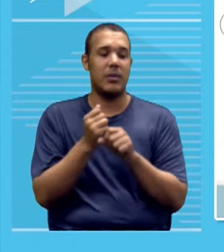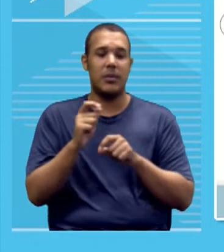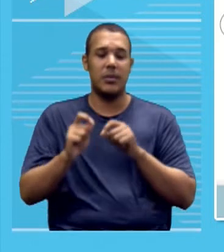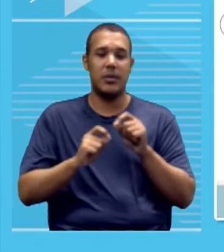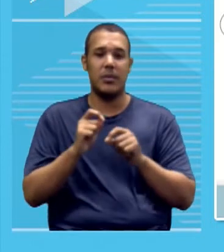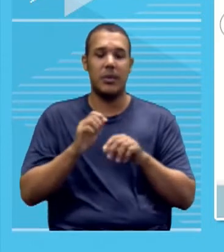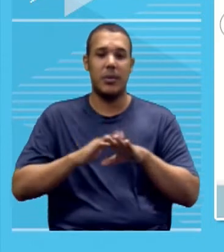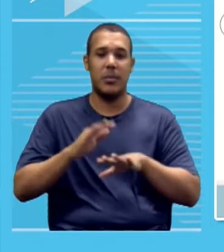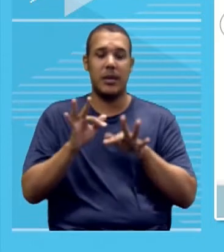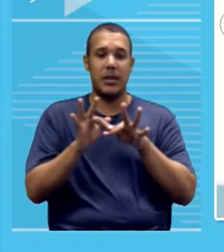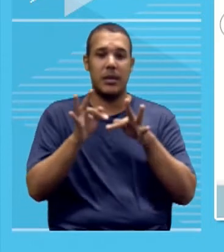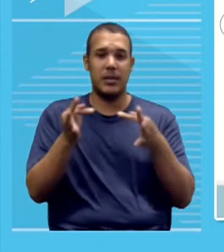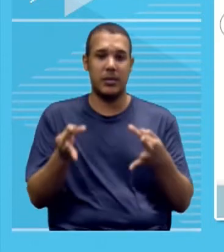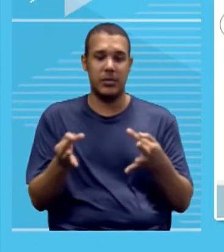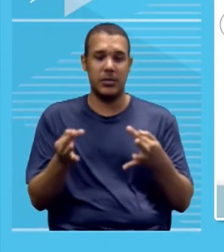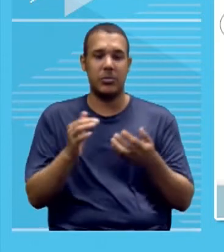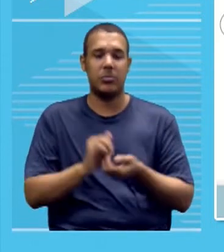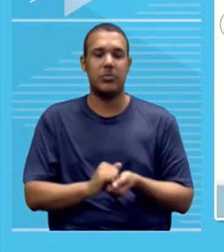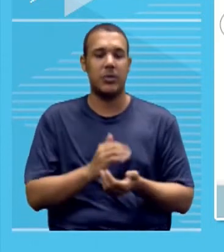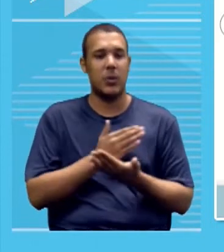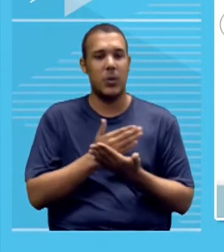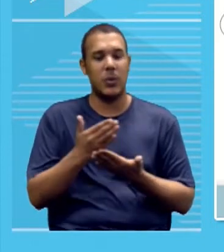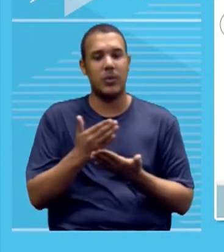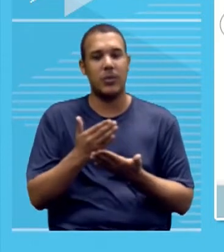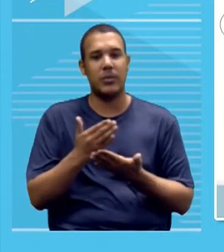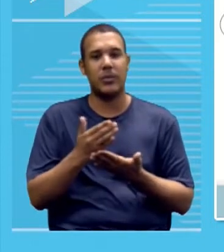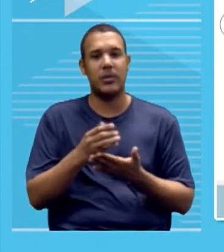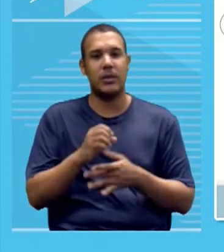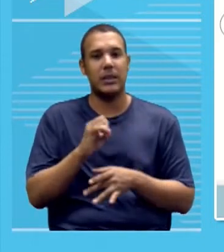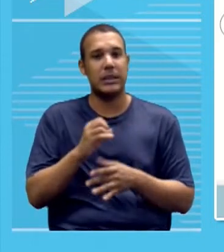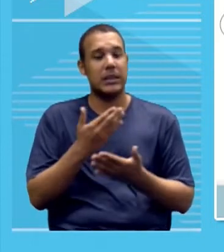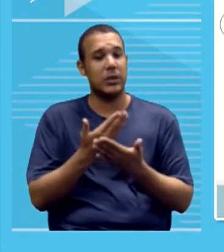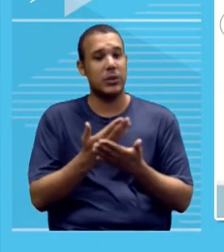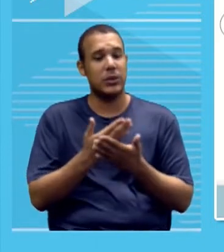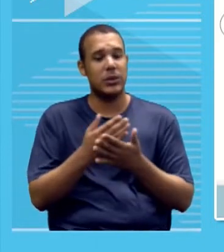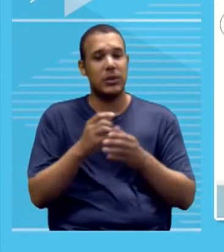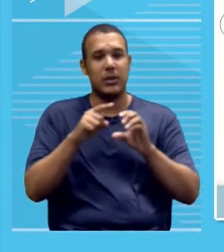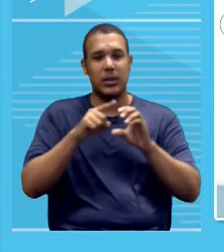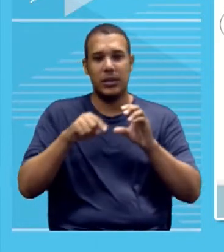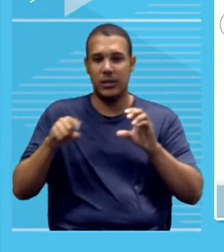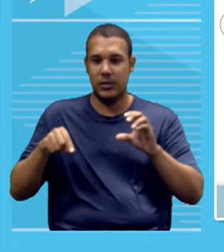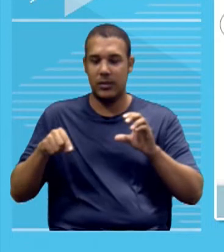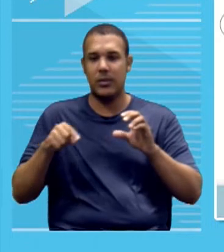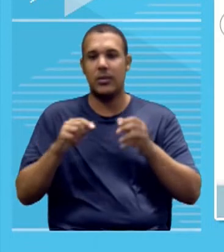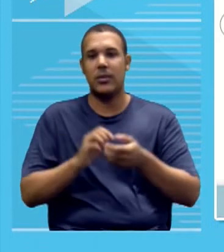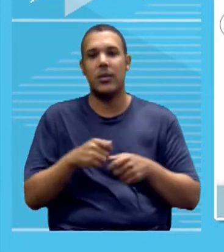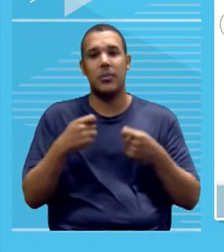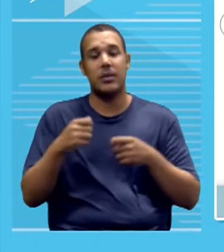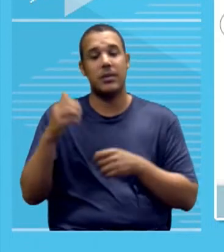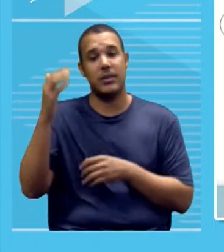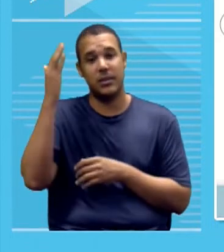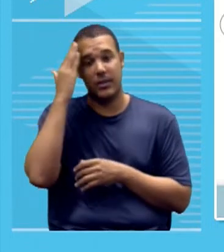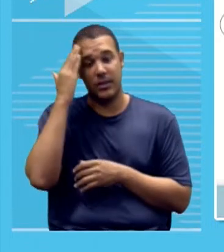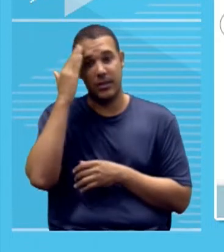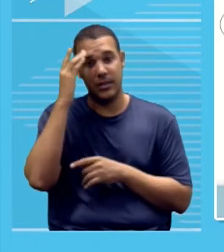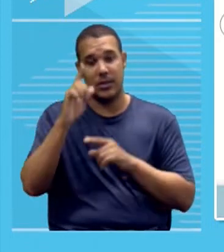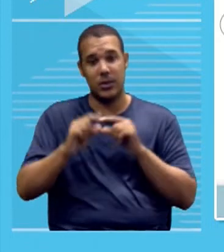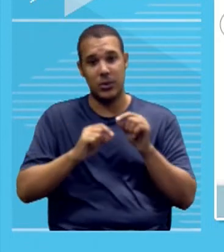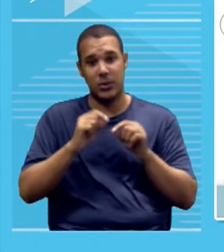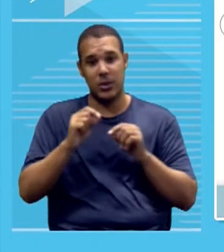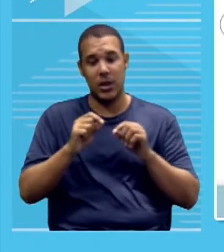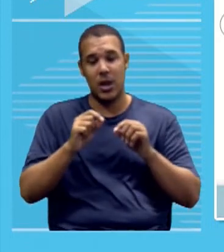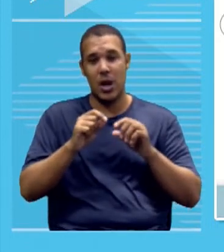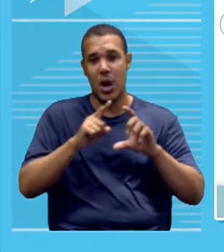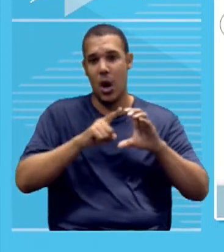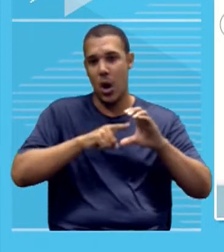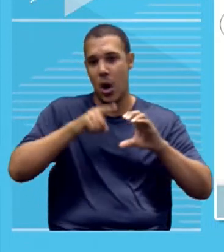de todos, ou seja, pelo começo de tudo. Se eu estou estudando circuito elétrico, é claro que eu vou precisar entender corrente